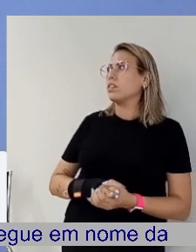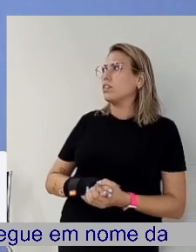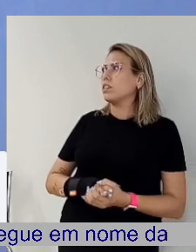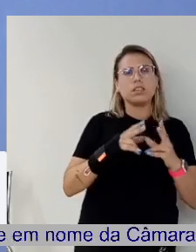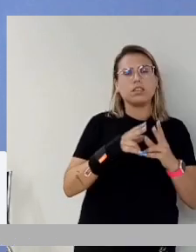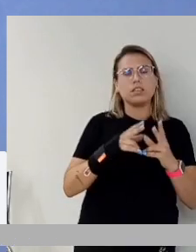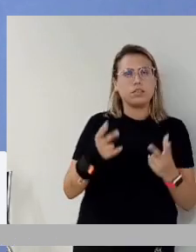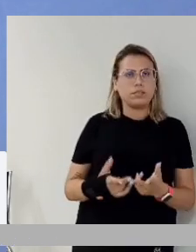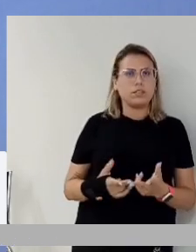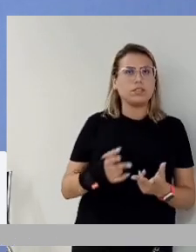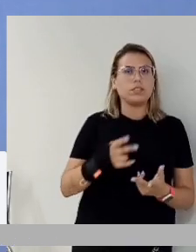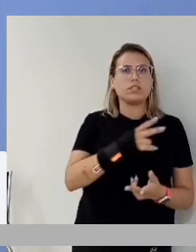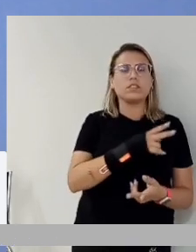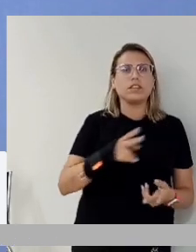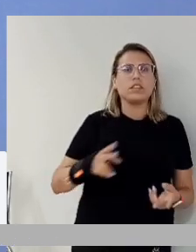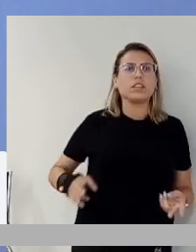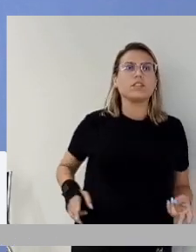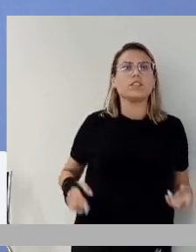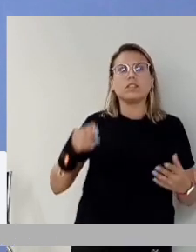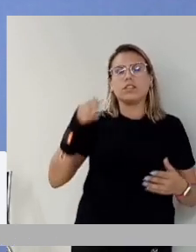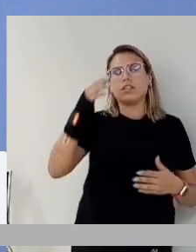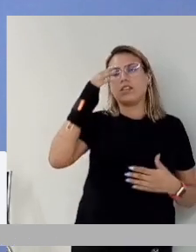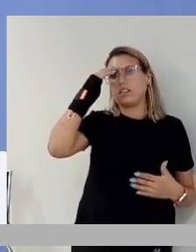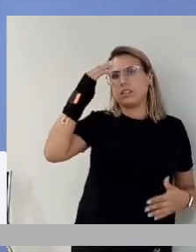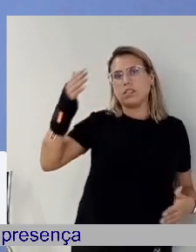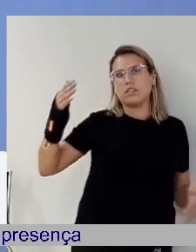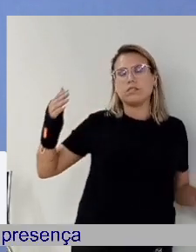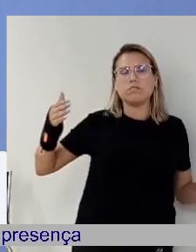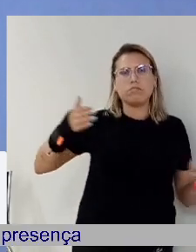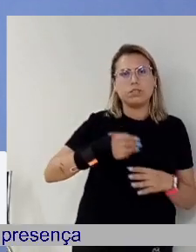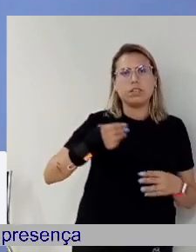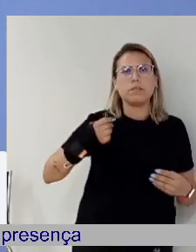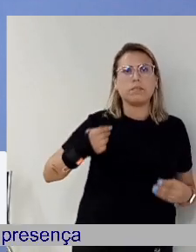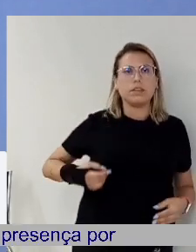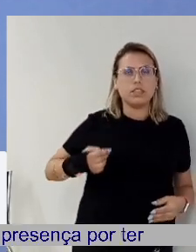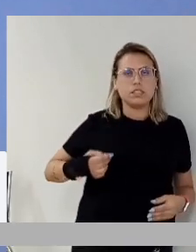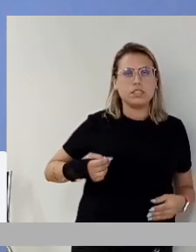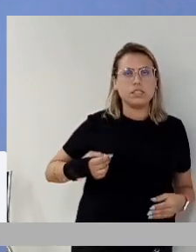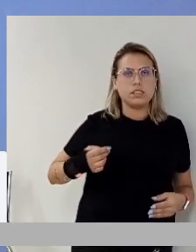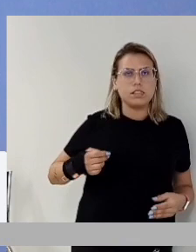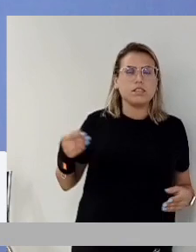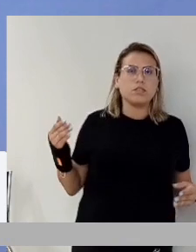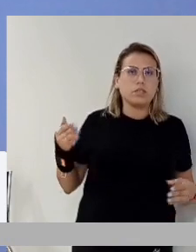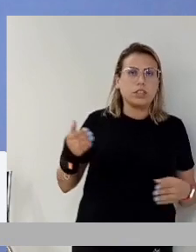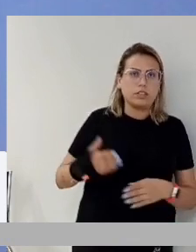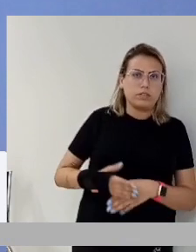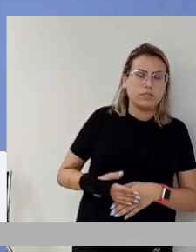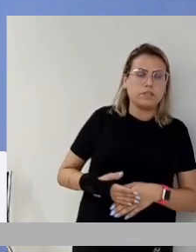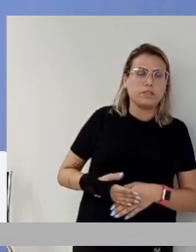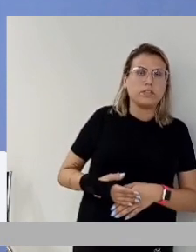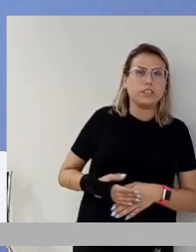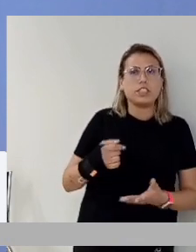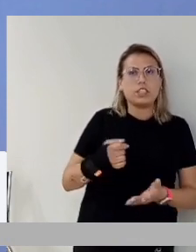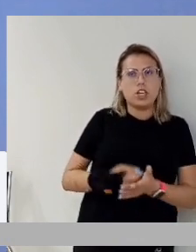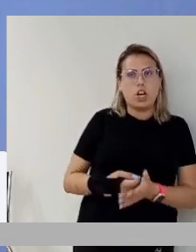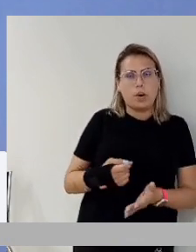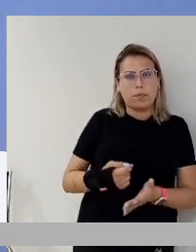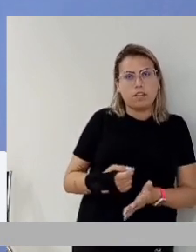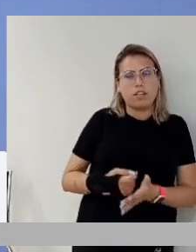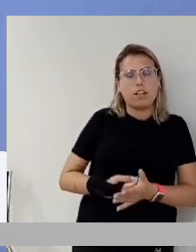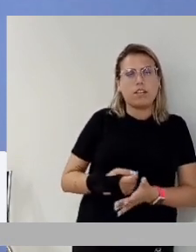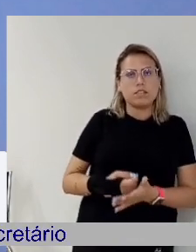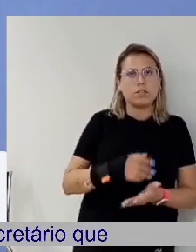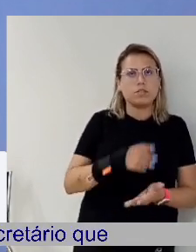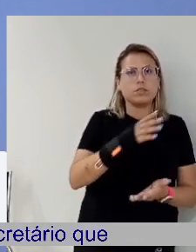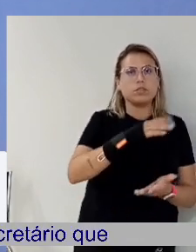Municipal eu queria agradecer a você pela presença por ter vindo aqui is é uma obrigação eh dos secretários